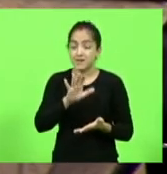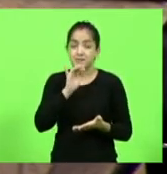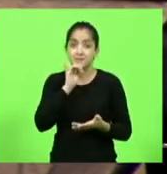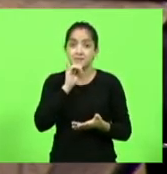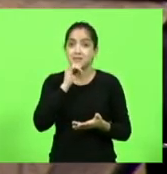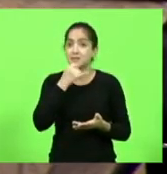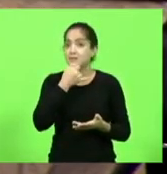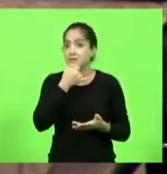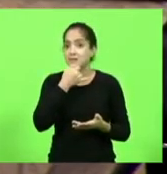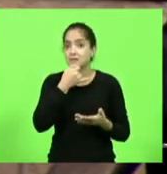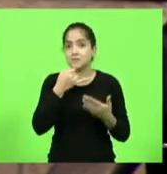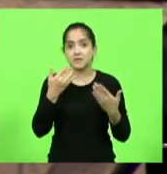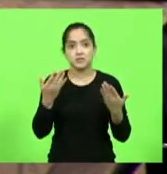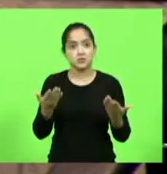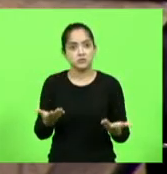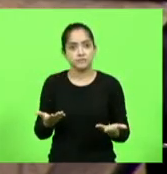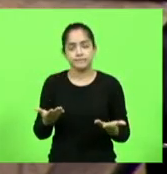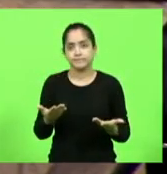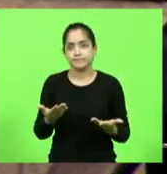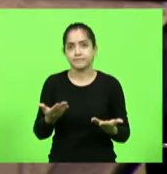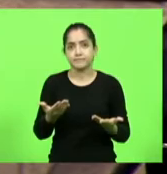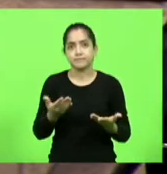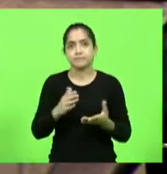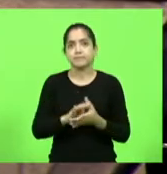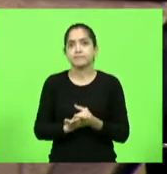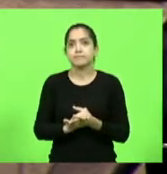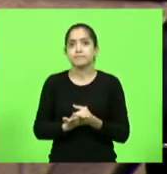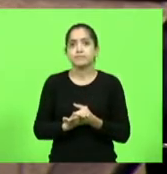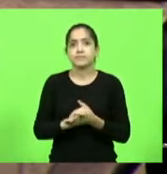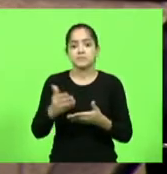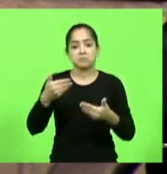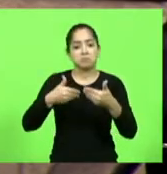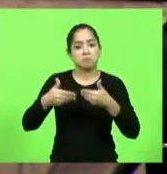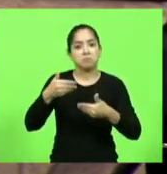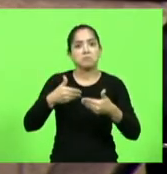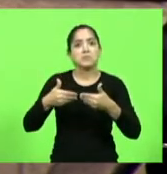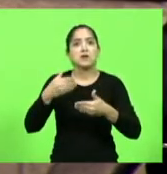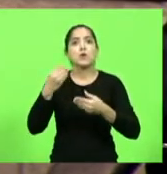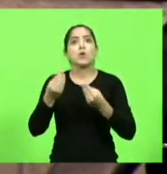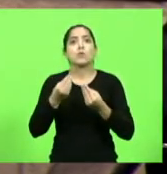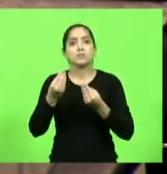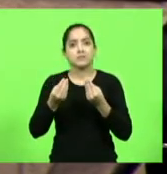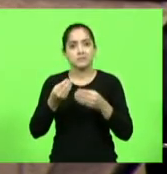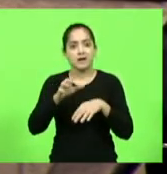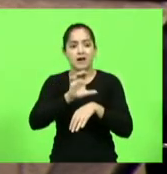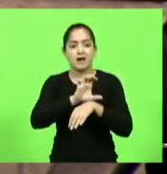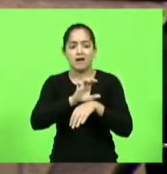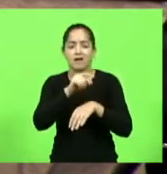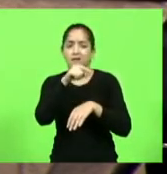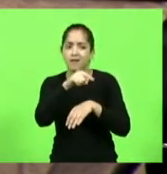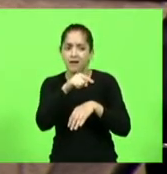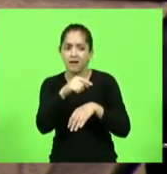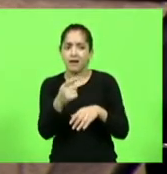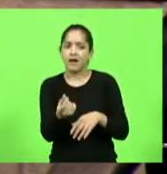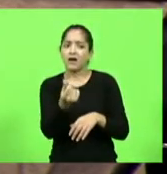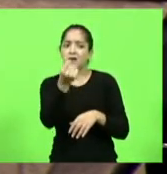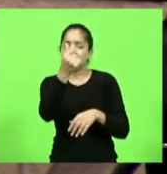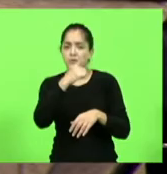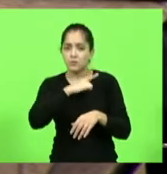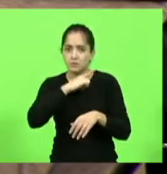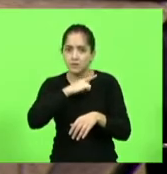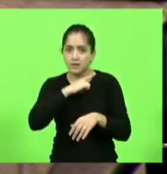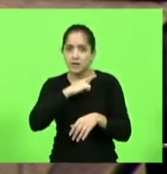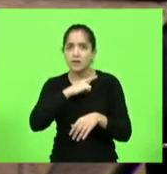infelizmente, sempre nos trataram como Estado rico e a gente se vira, né? Porque nós somos o melhor índice em